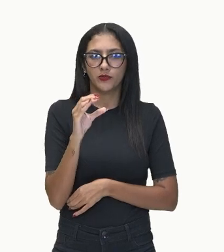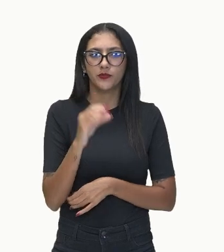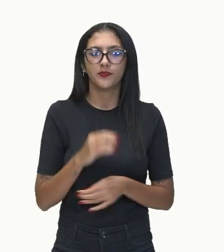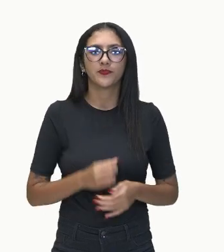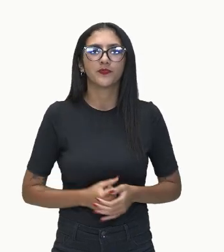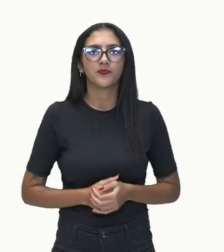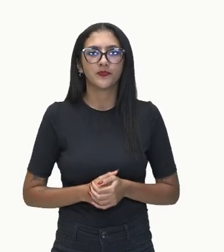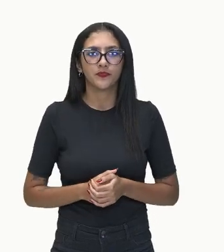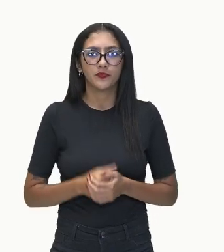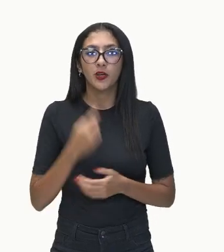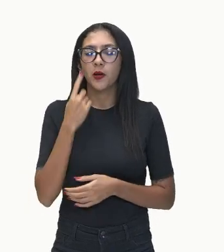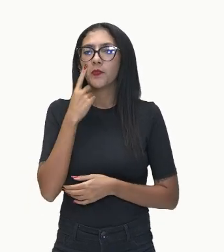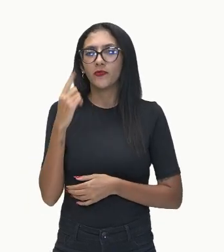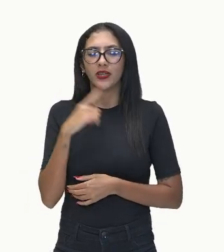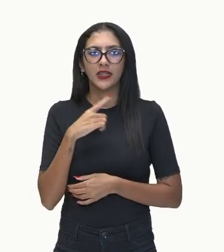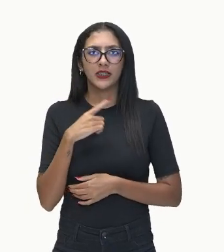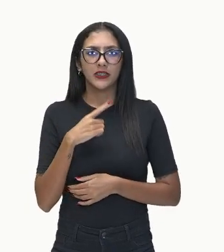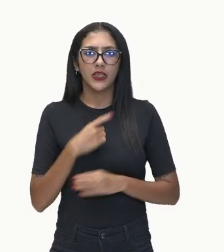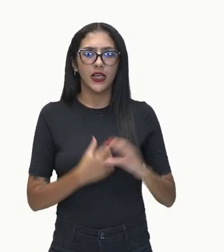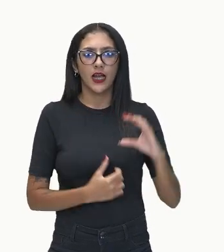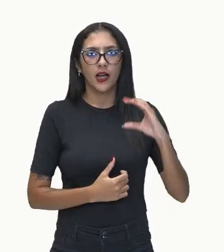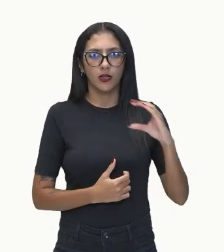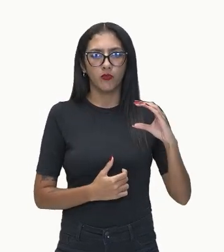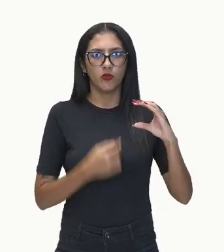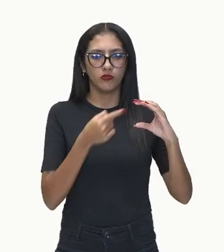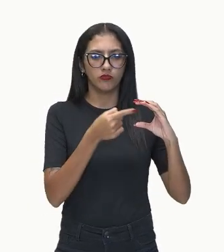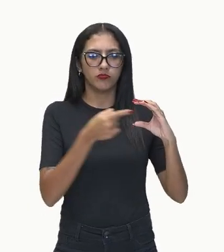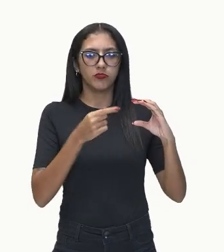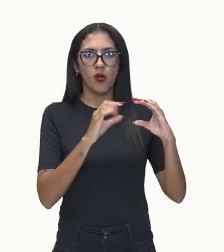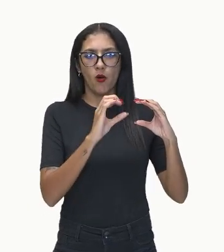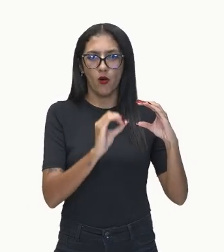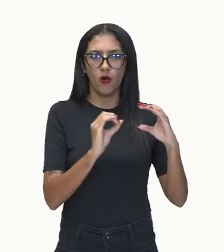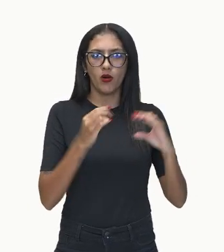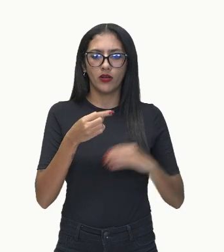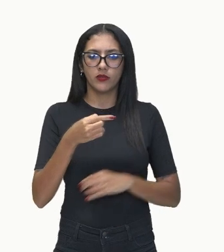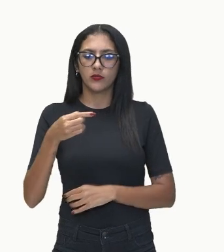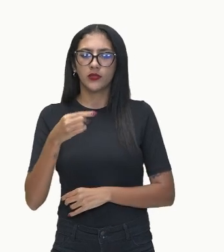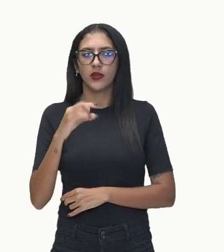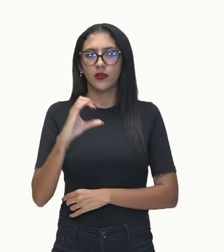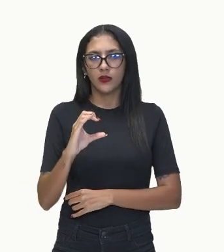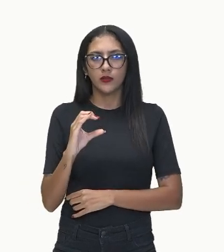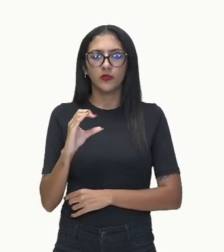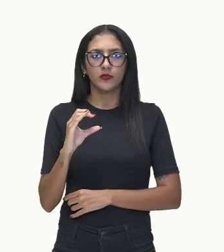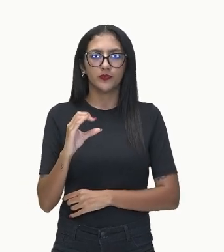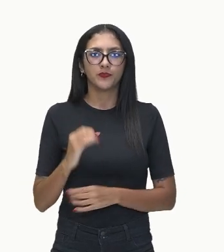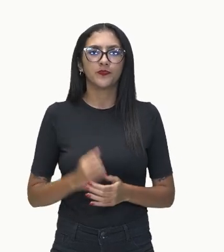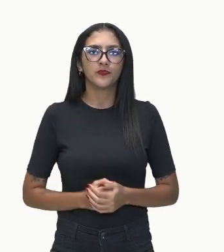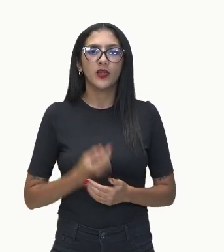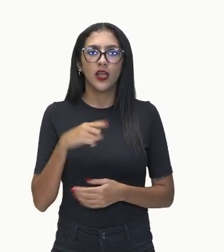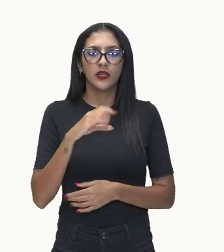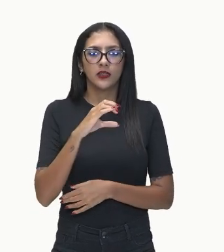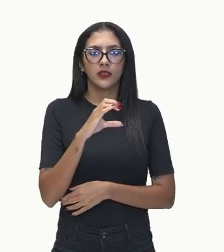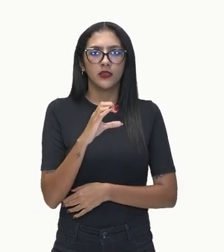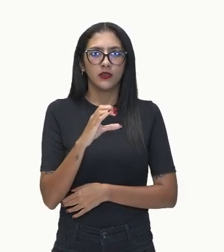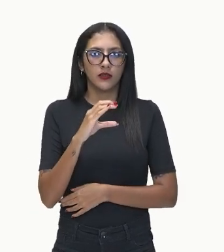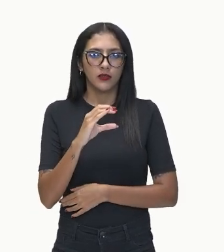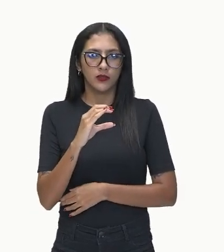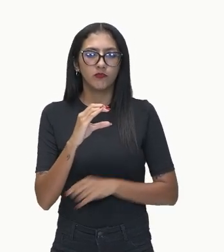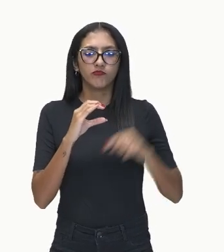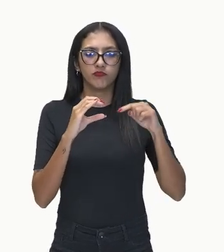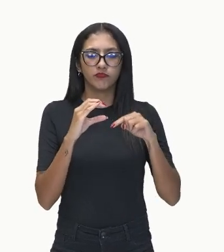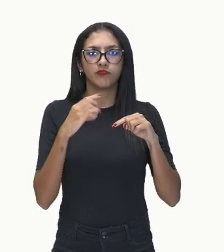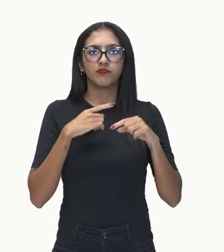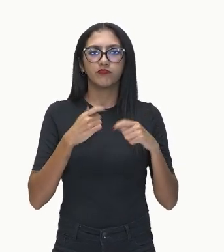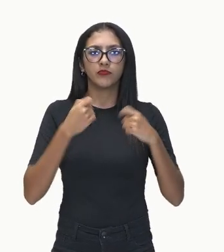está aqui no meio da cadeia. A partir dos éteres, os éteres eles são compostos oxigenados de